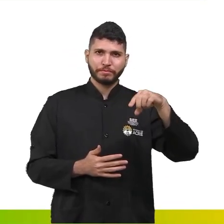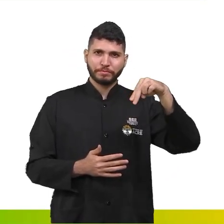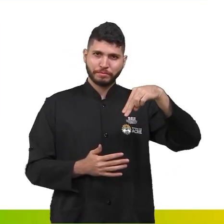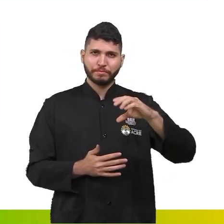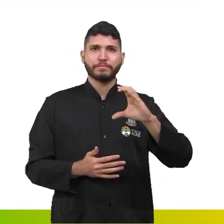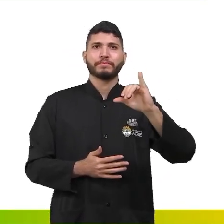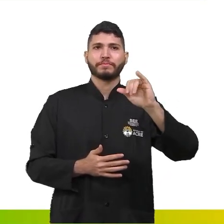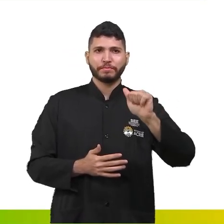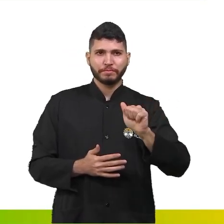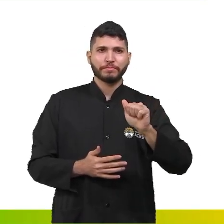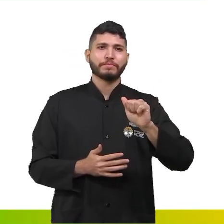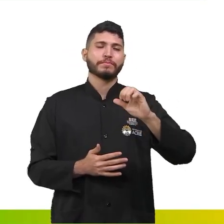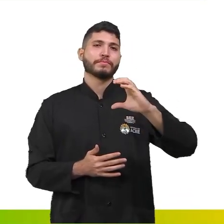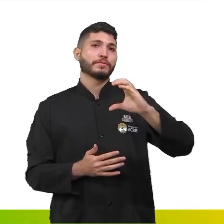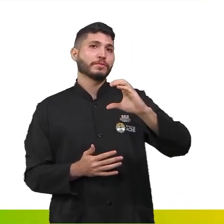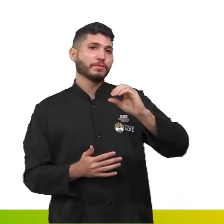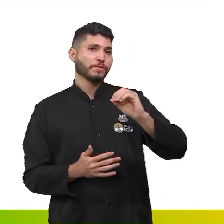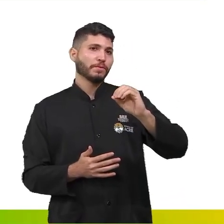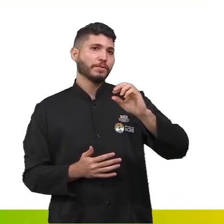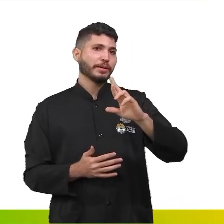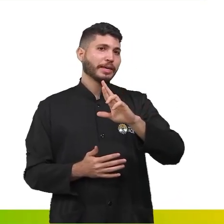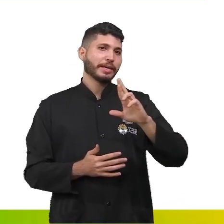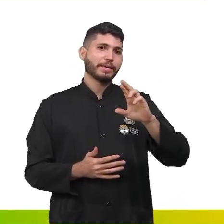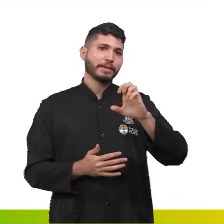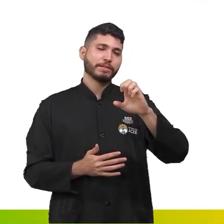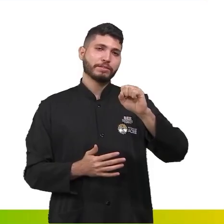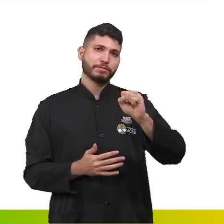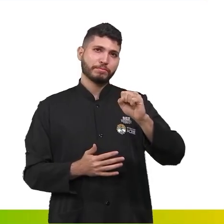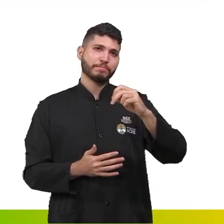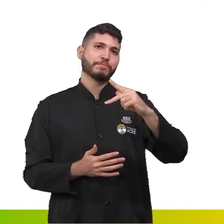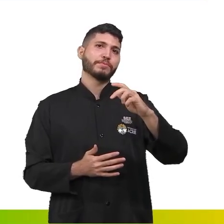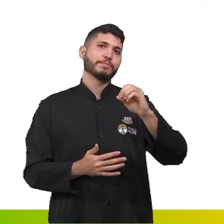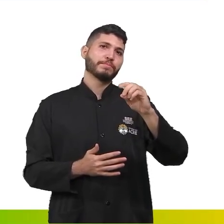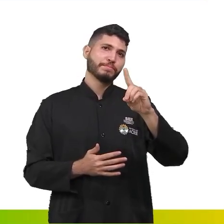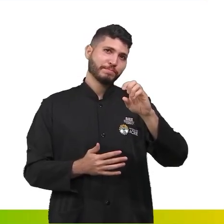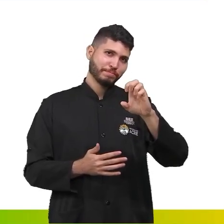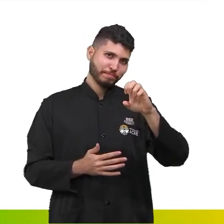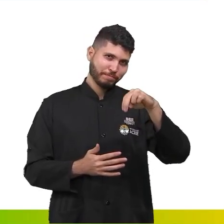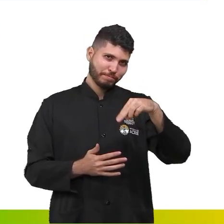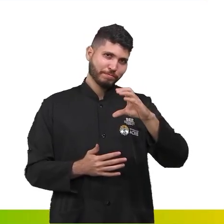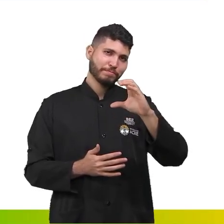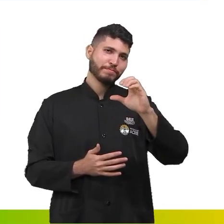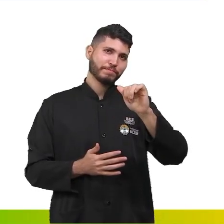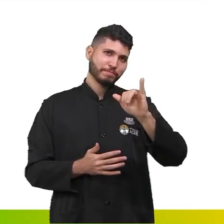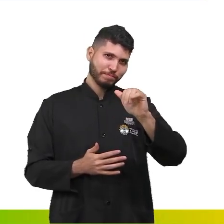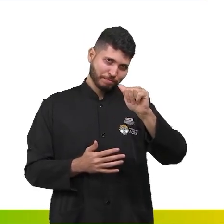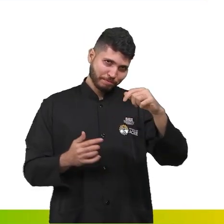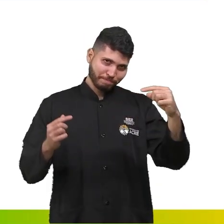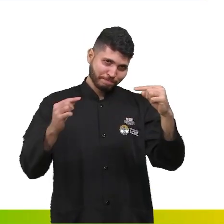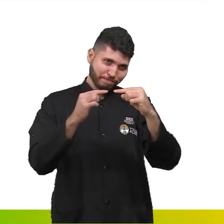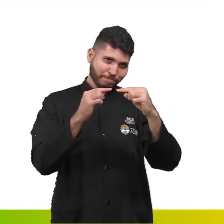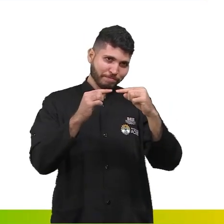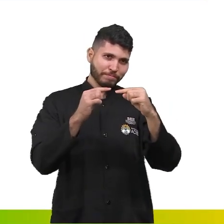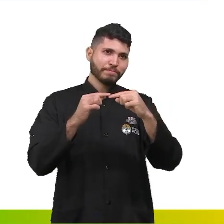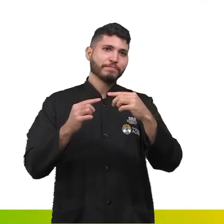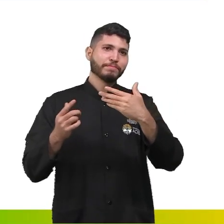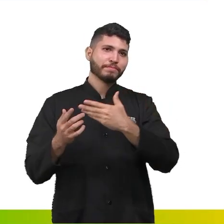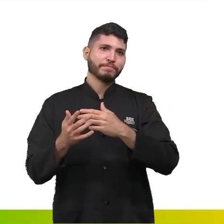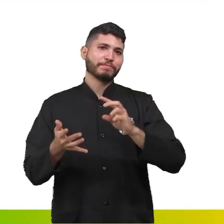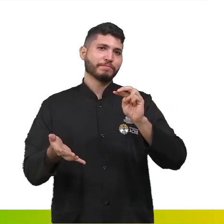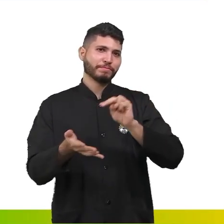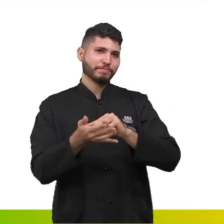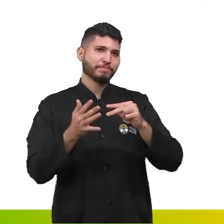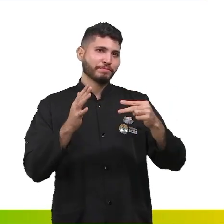correspondência. E essa é a definição que usamos na matemática. A congruência, como